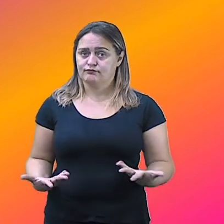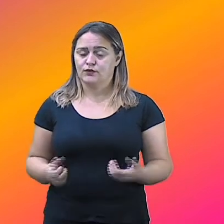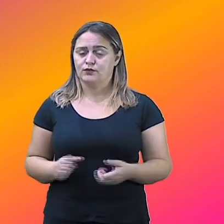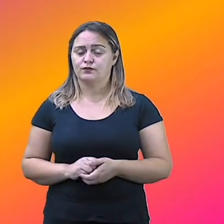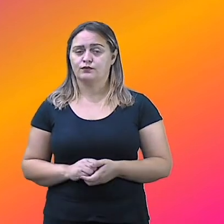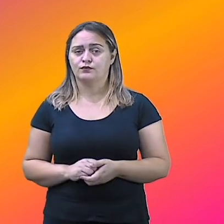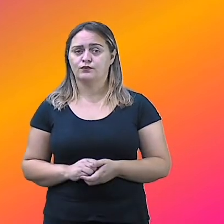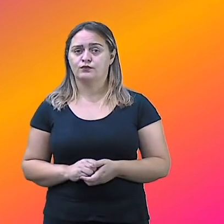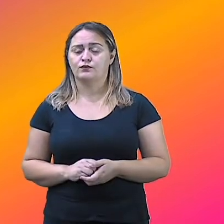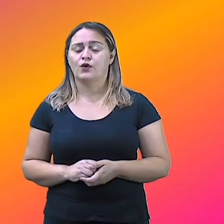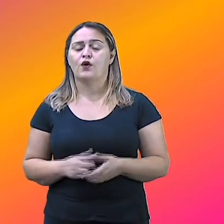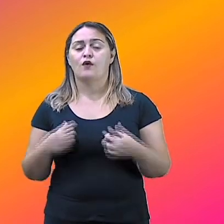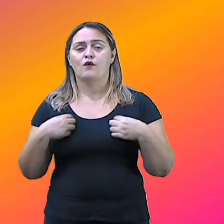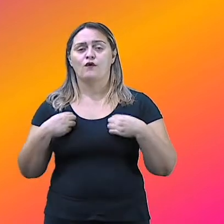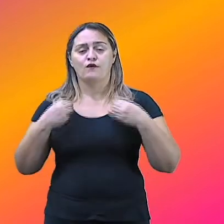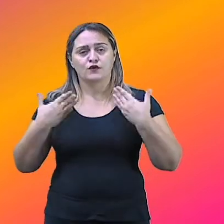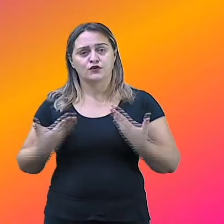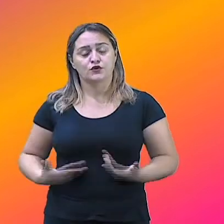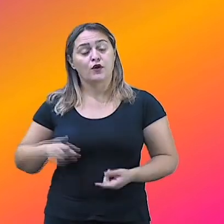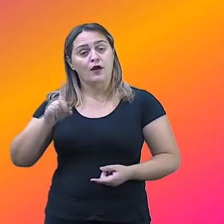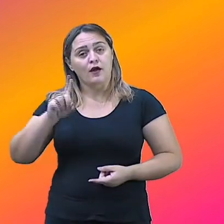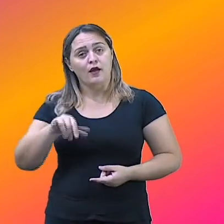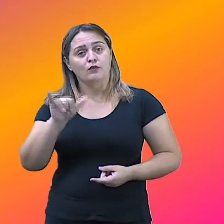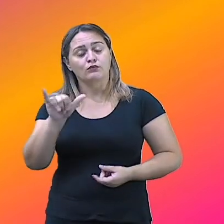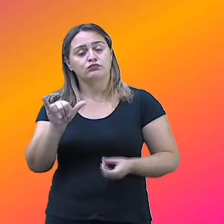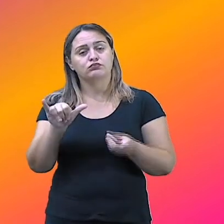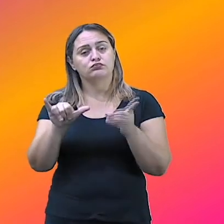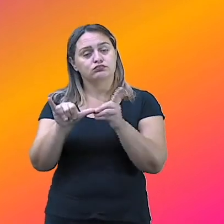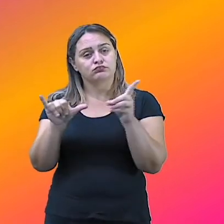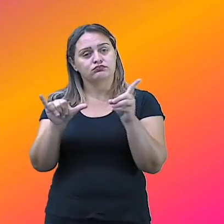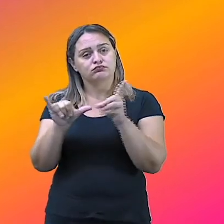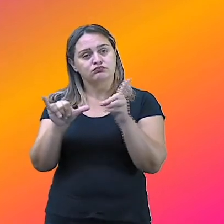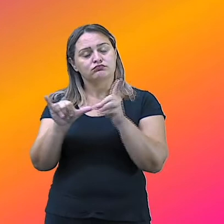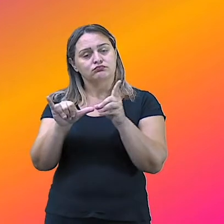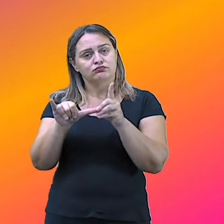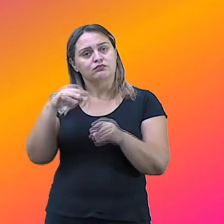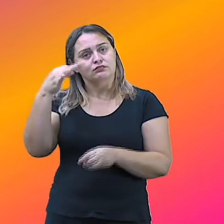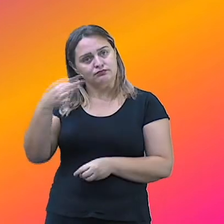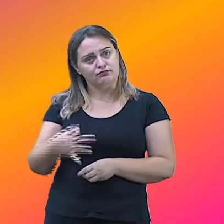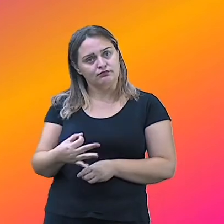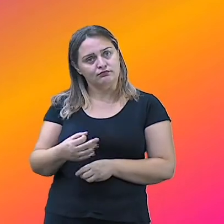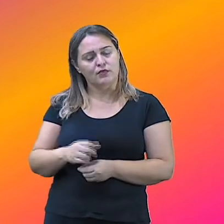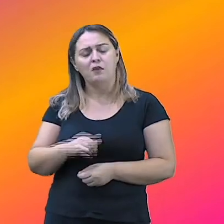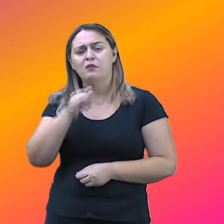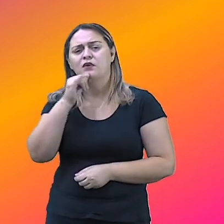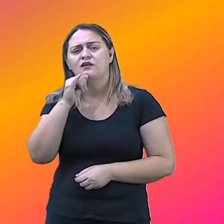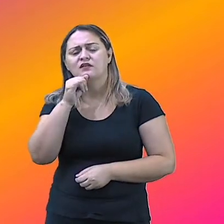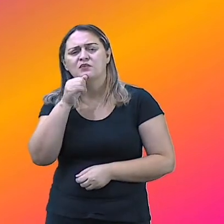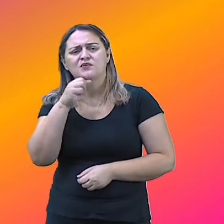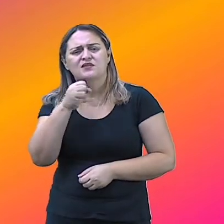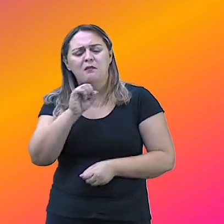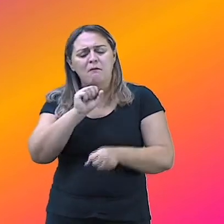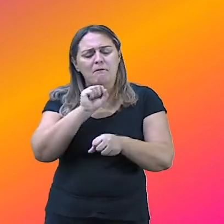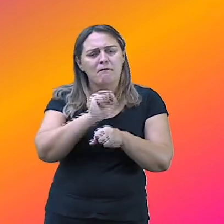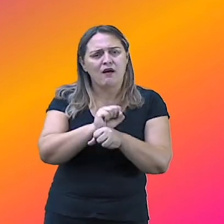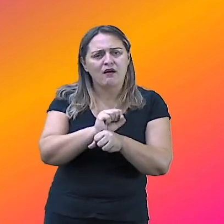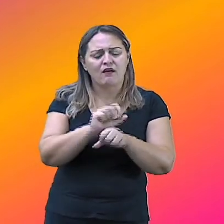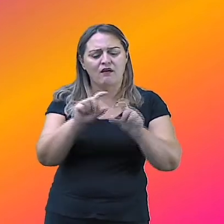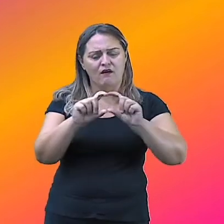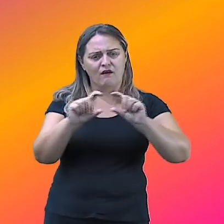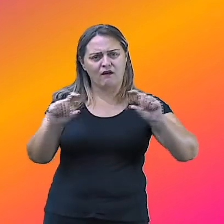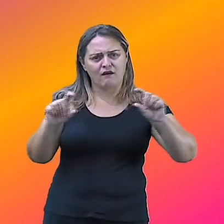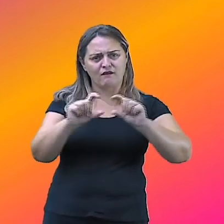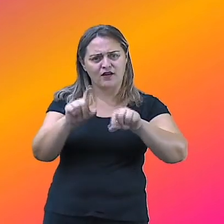objeto direto. Veja que no exemplo aqui, né, ao lado, Se interrompermos a oração